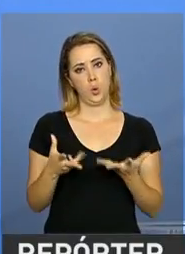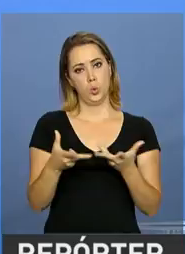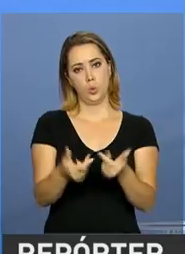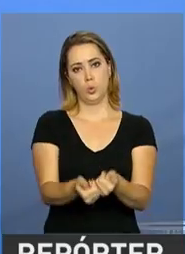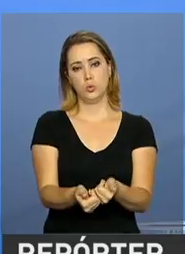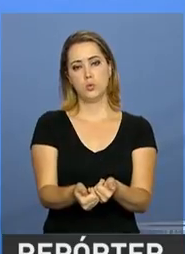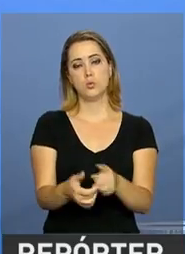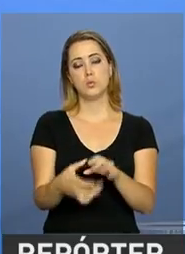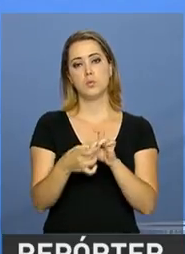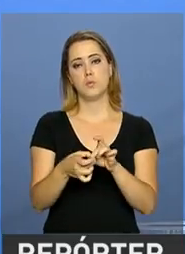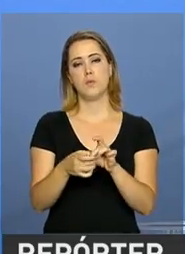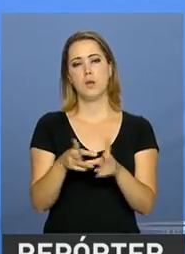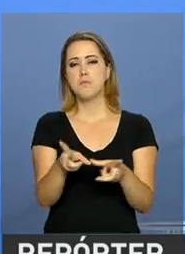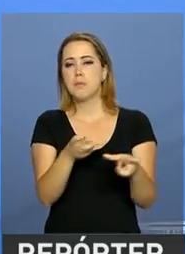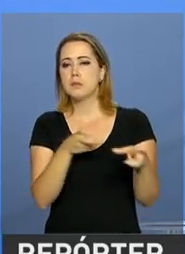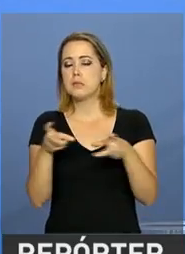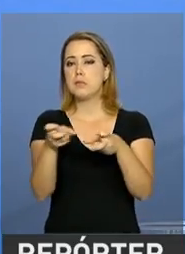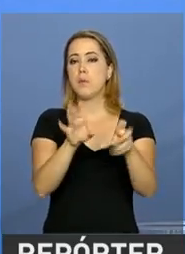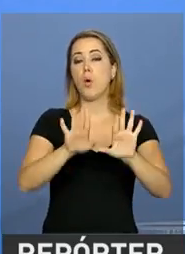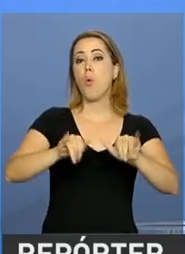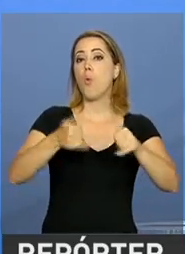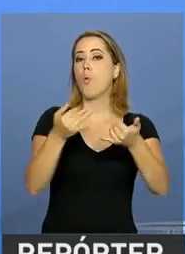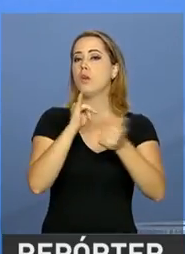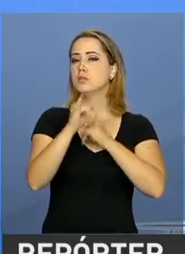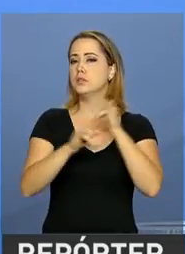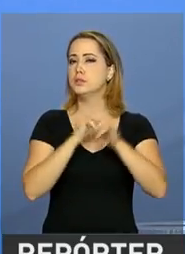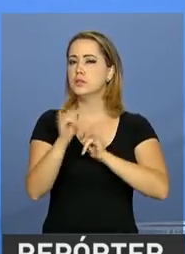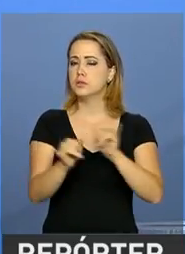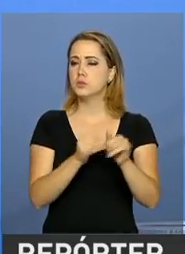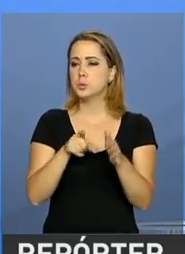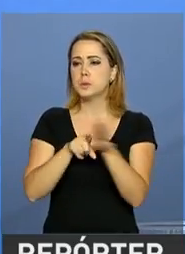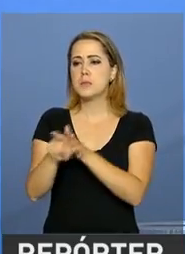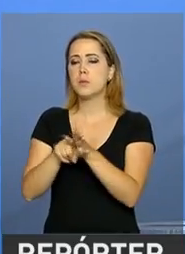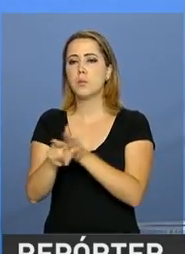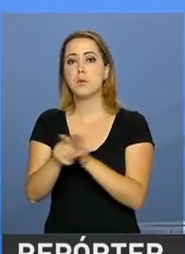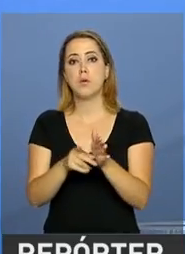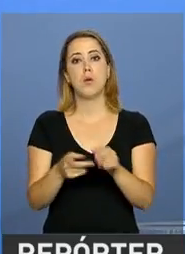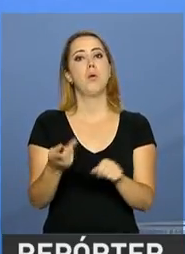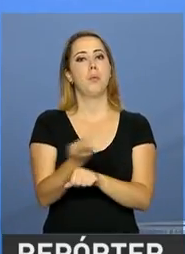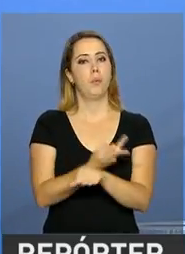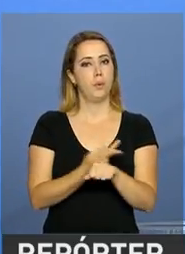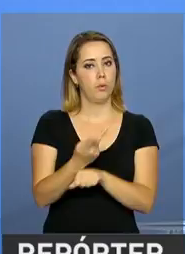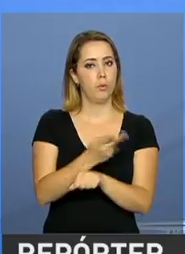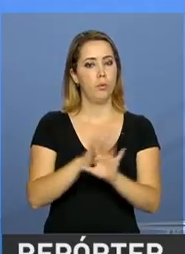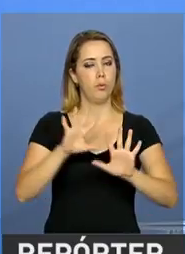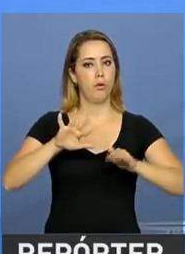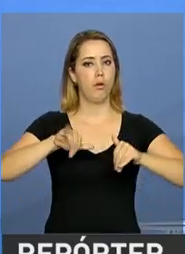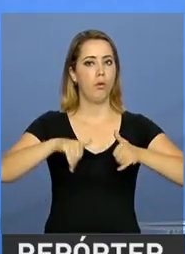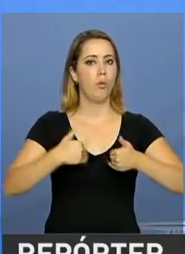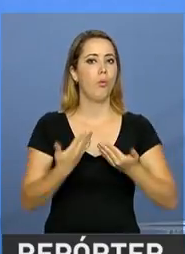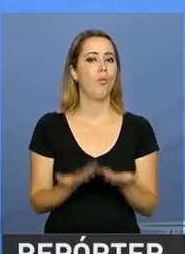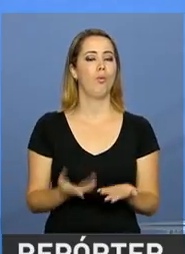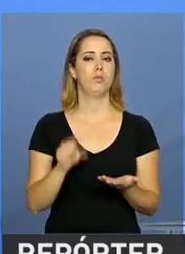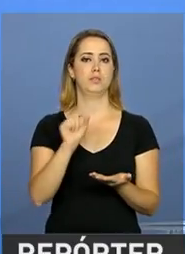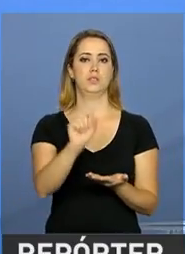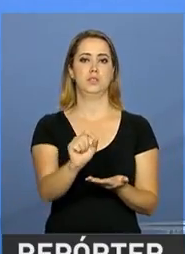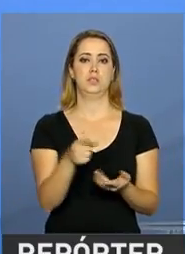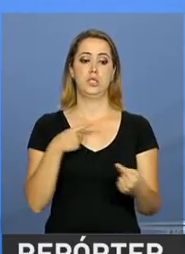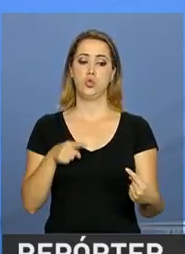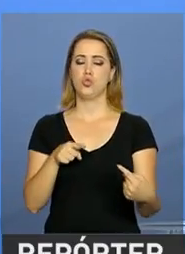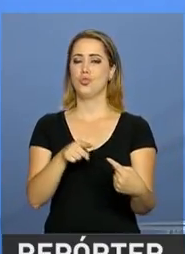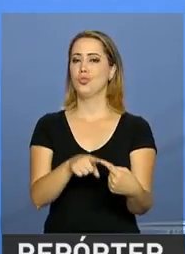integrada captarem informações levantarem dados ligado aqui é importante dizer